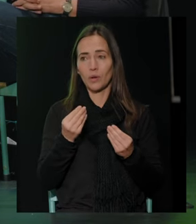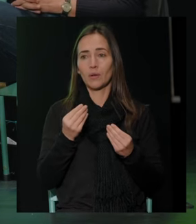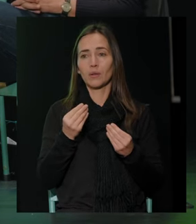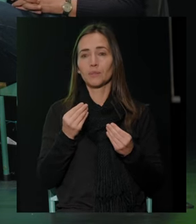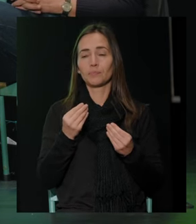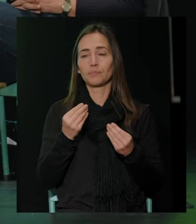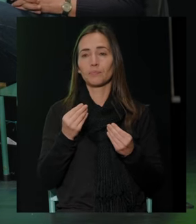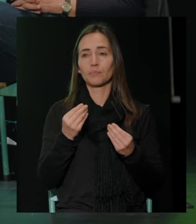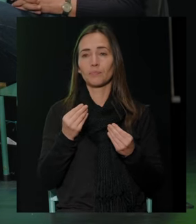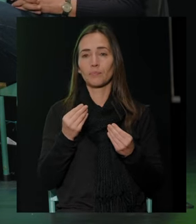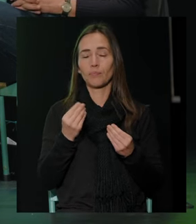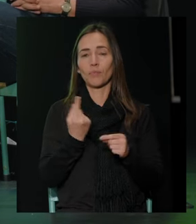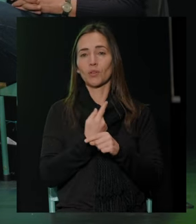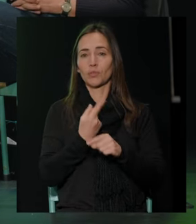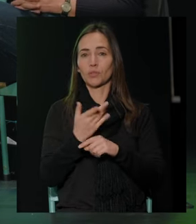iniciativas